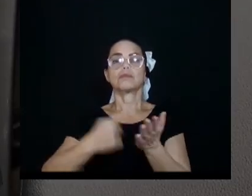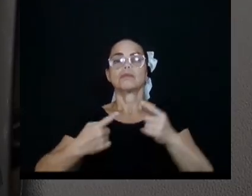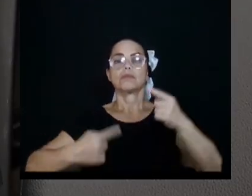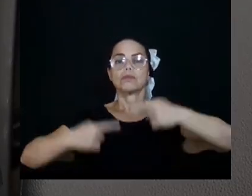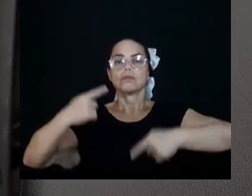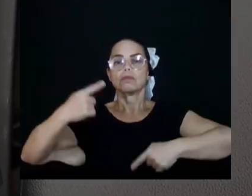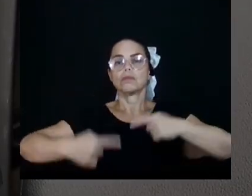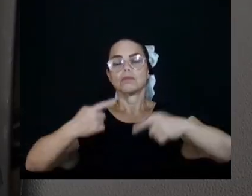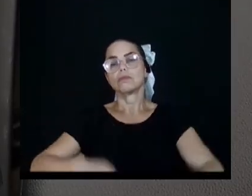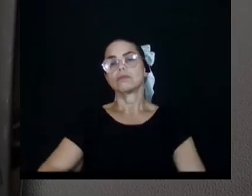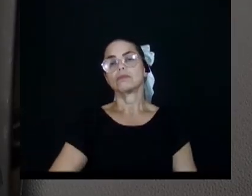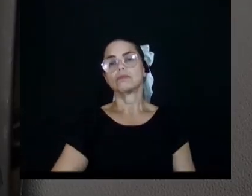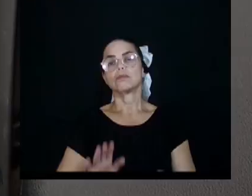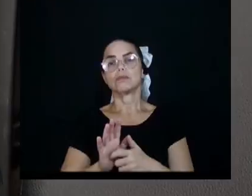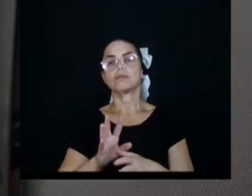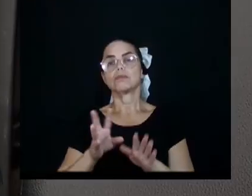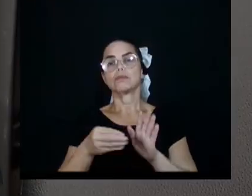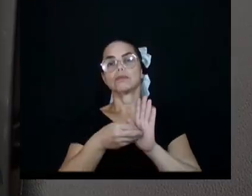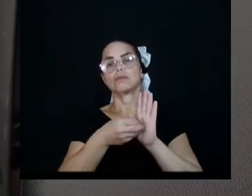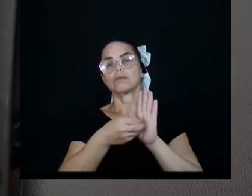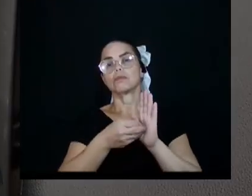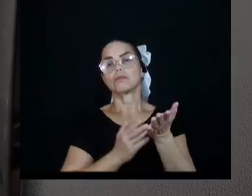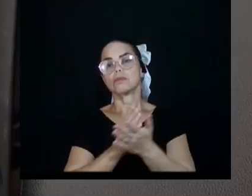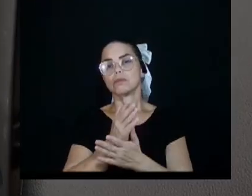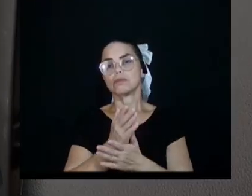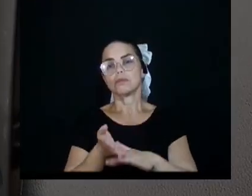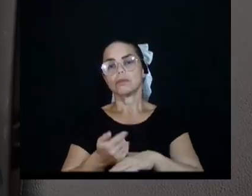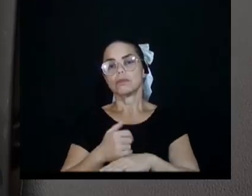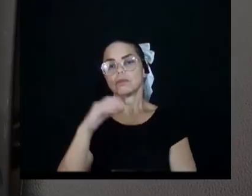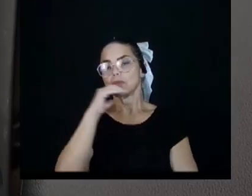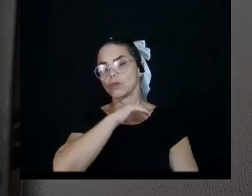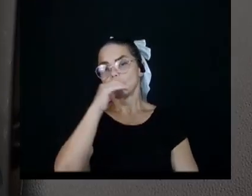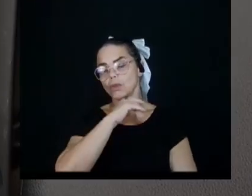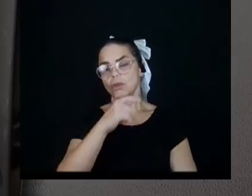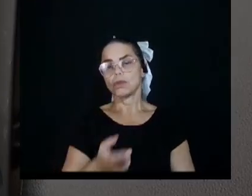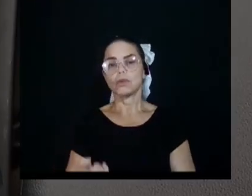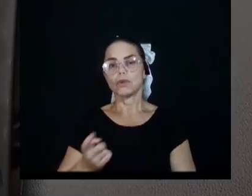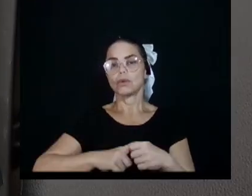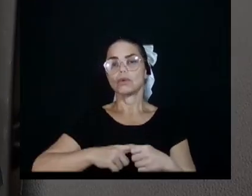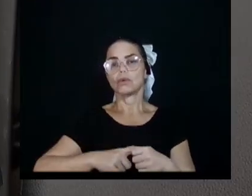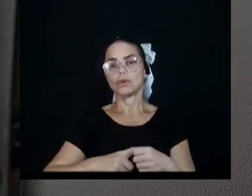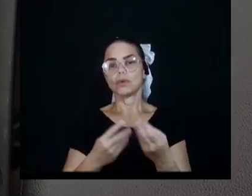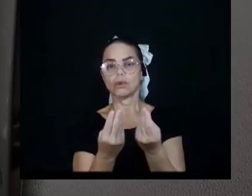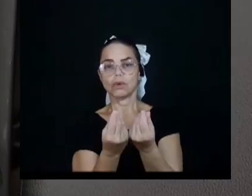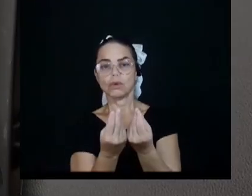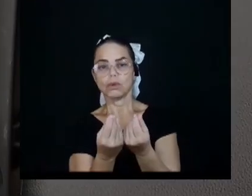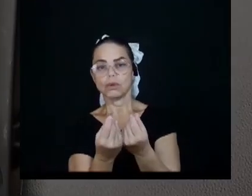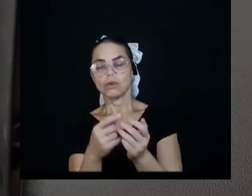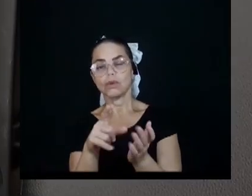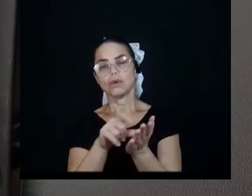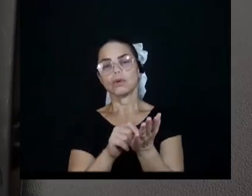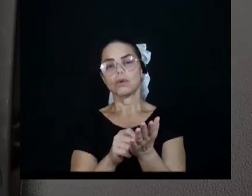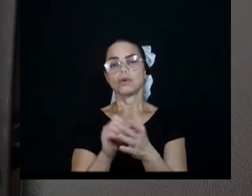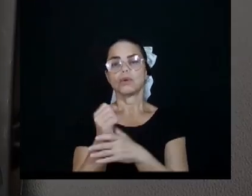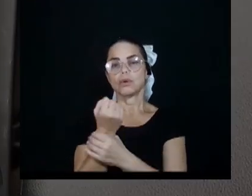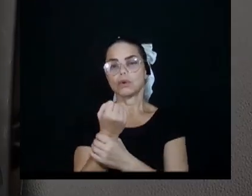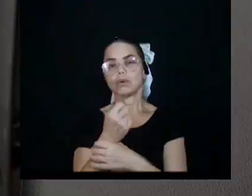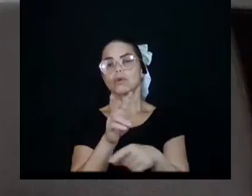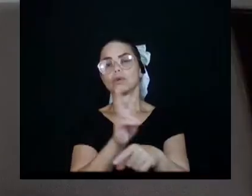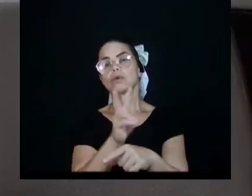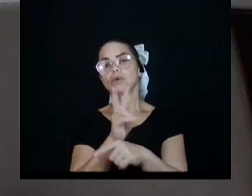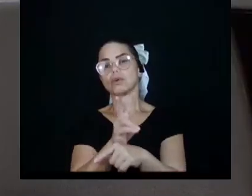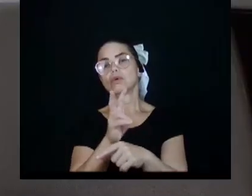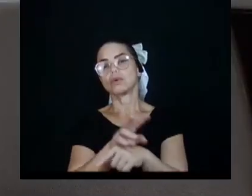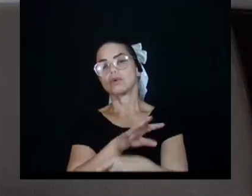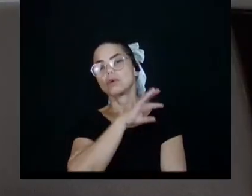uma emenda que vai ser aprovada o quanto antes, para devolver a essência desse artigo e garantir a proteção dos animais comunitários